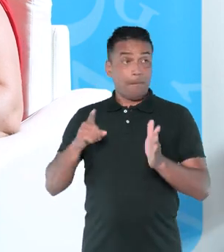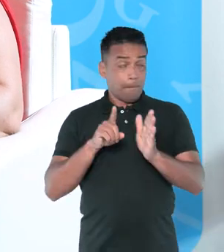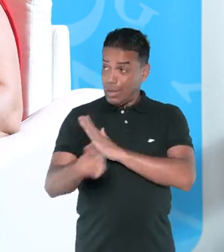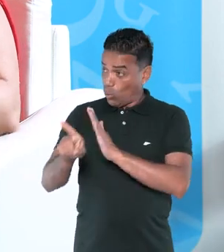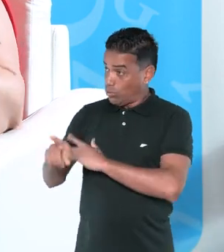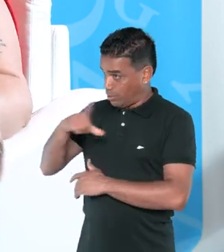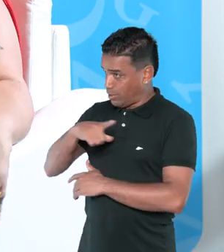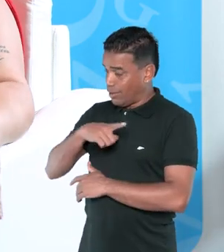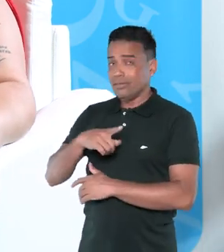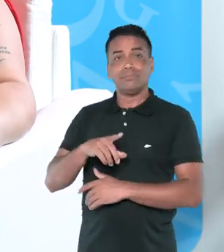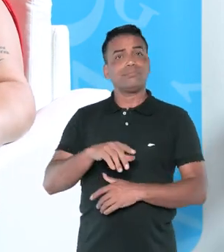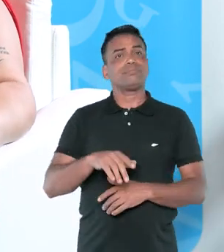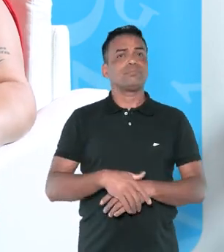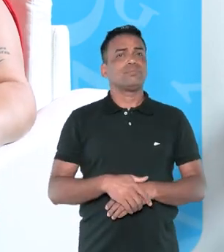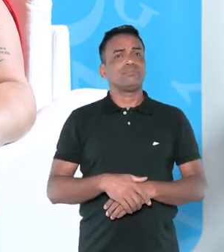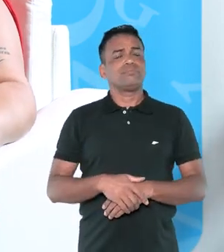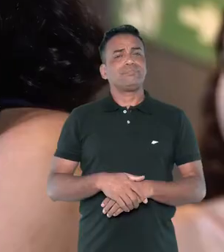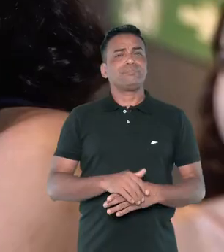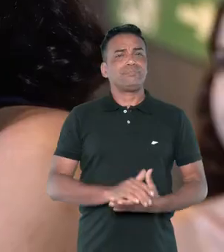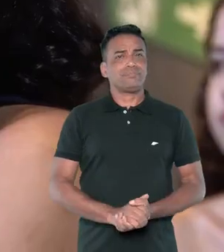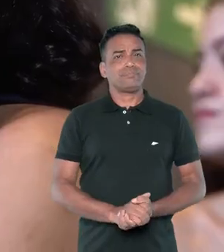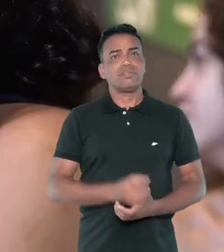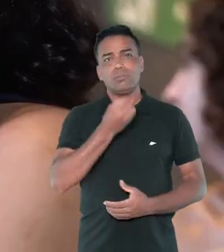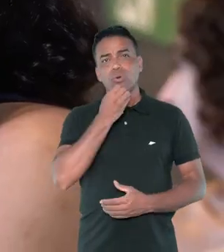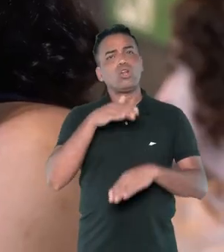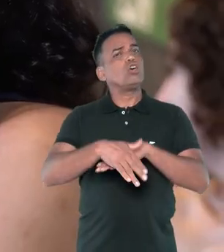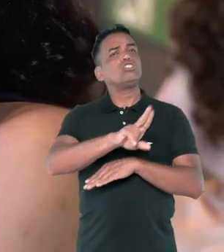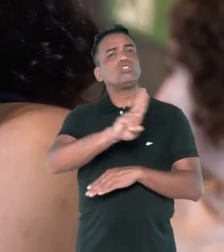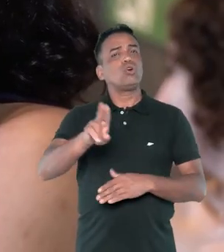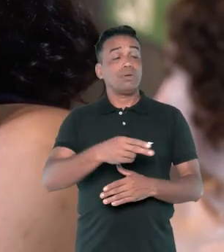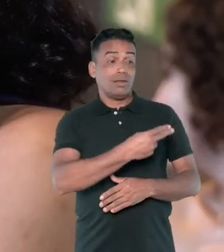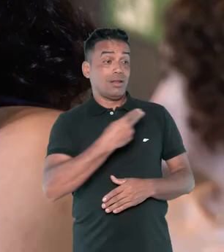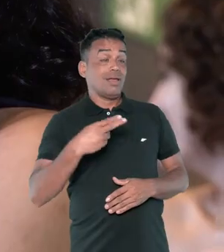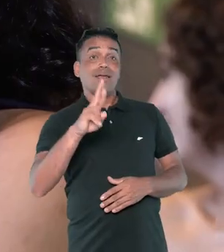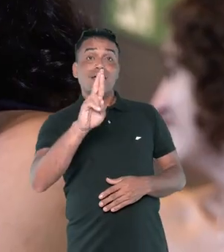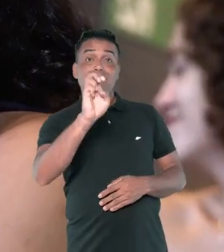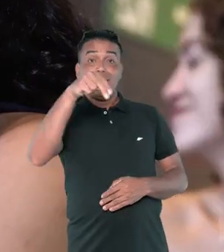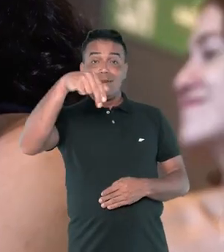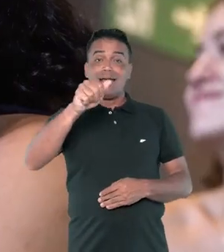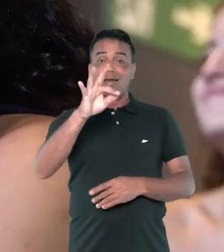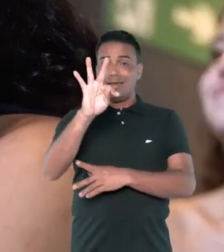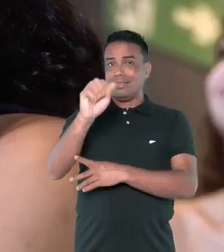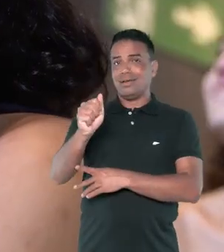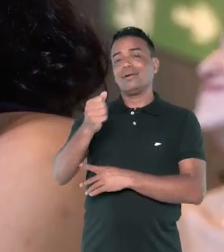gente? Ali à esquerda, por favor. Boa noite, como é que você chama? Renata, boa